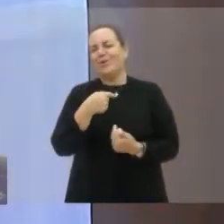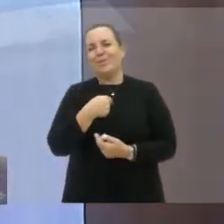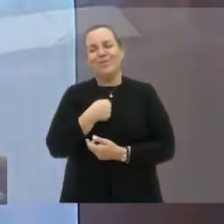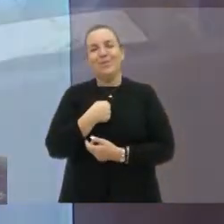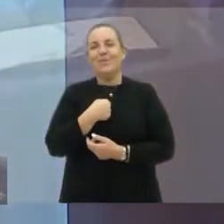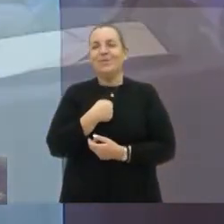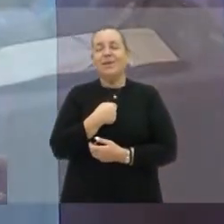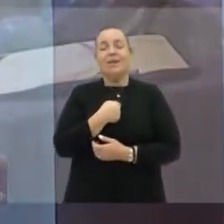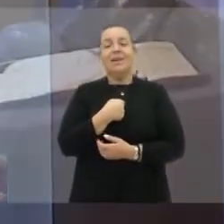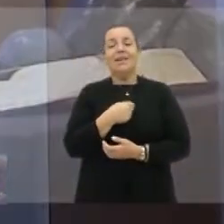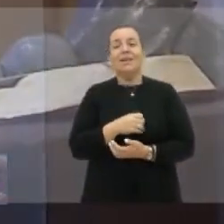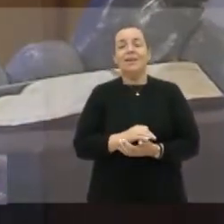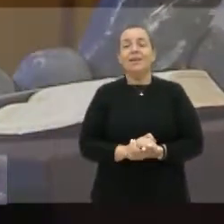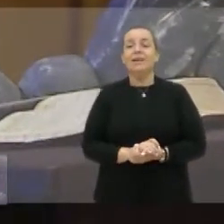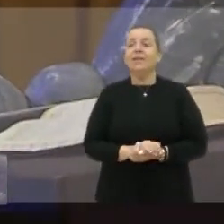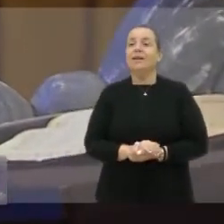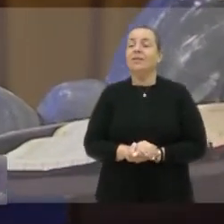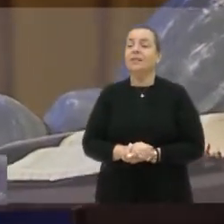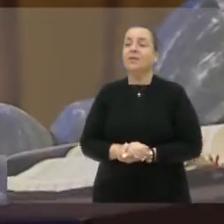como eu.